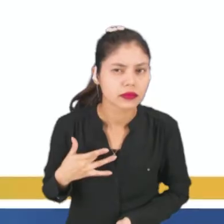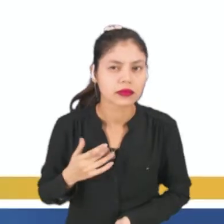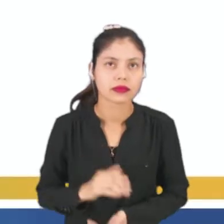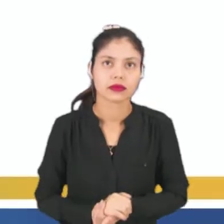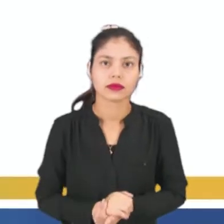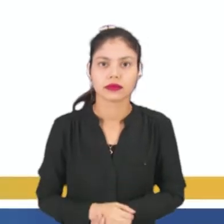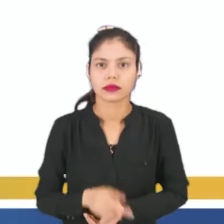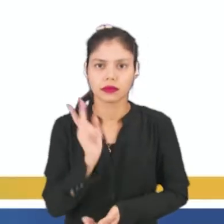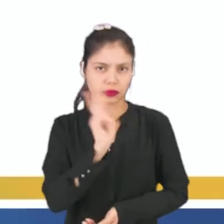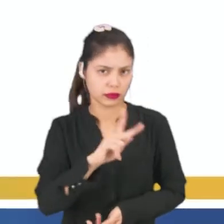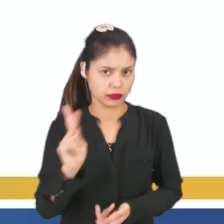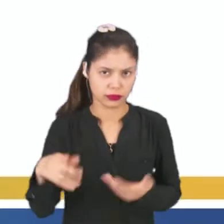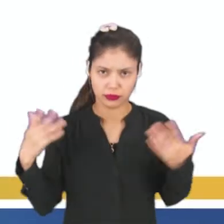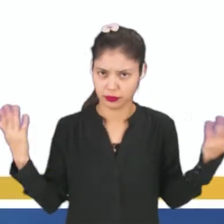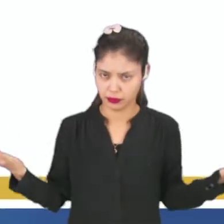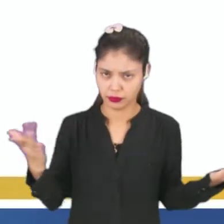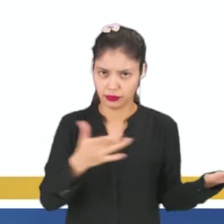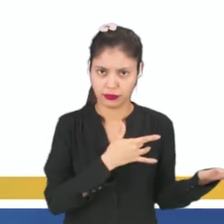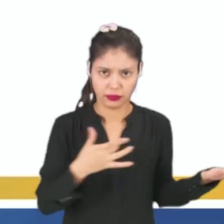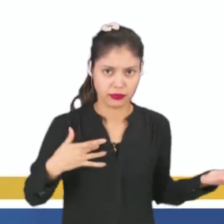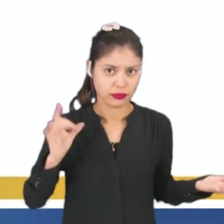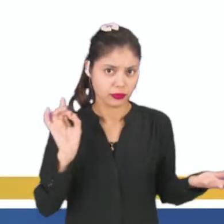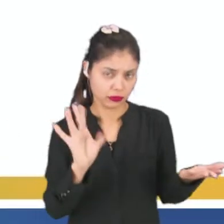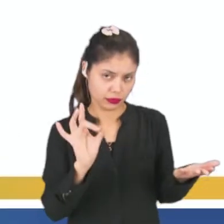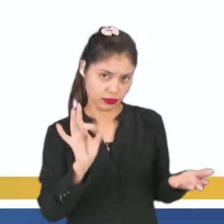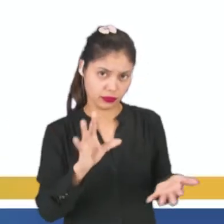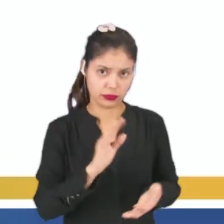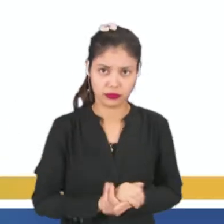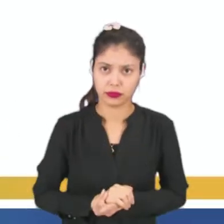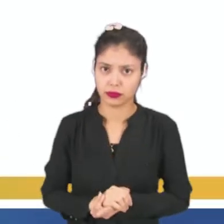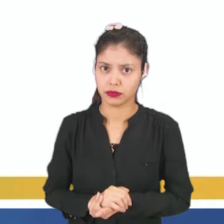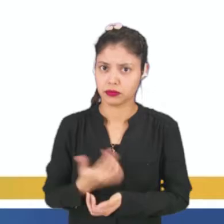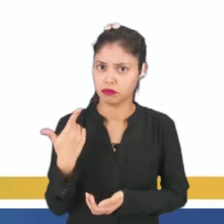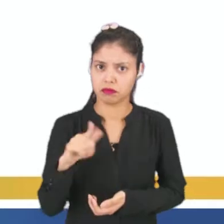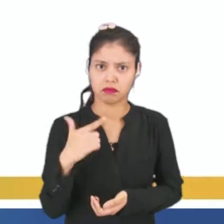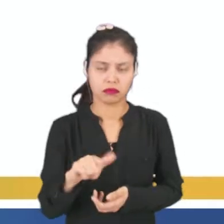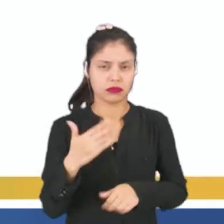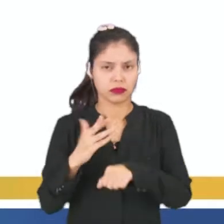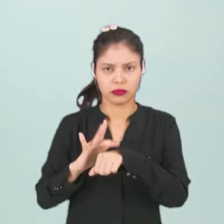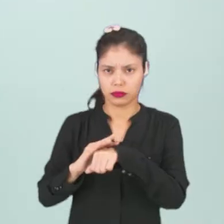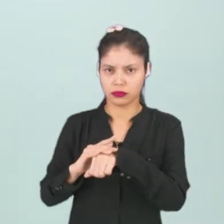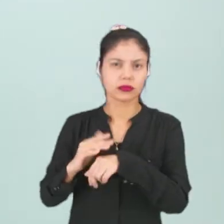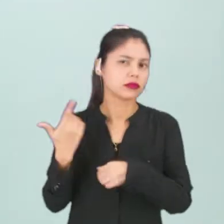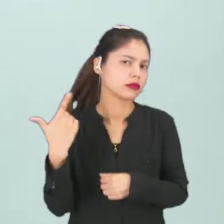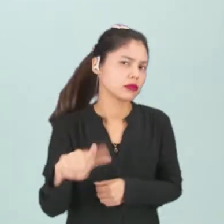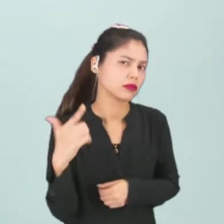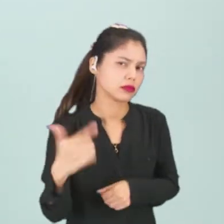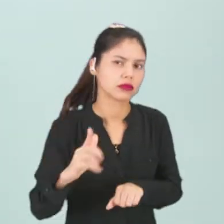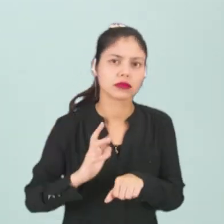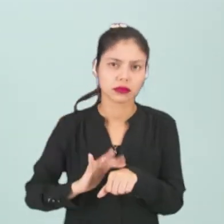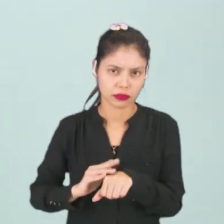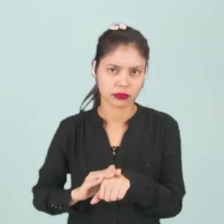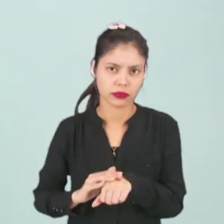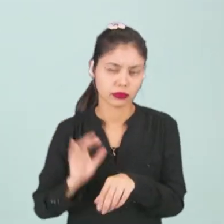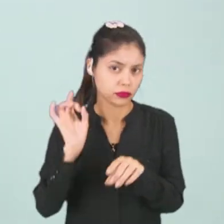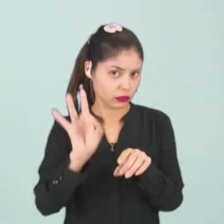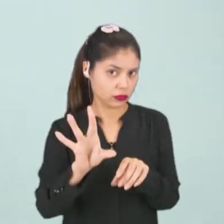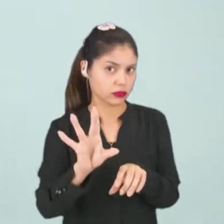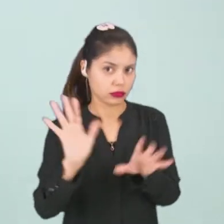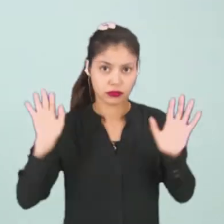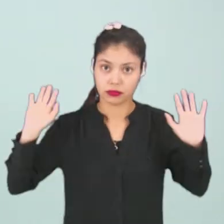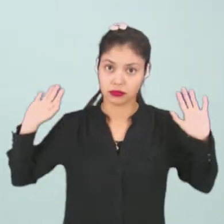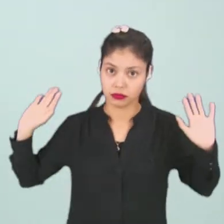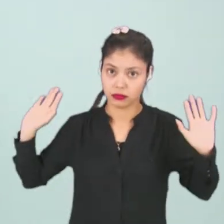Ah, professor, saúde é apenas não ter doença. Mas será que não ter doença é simplesmente